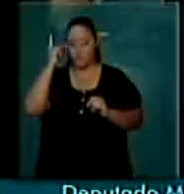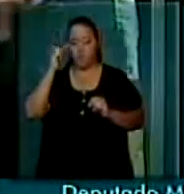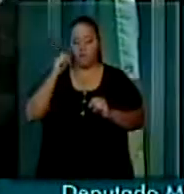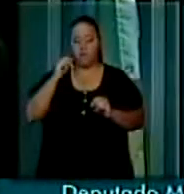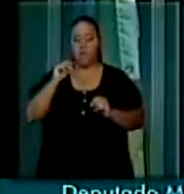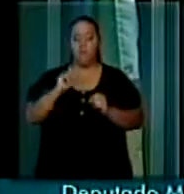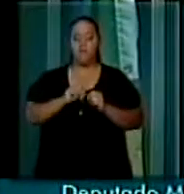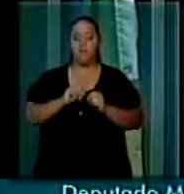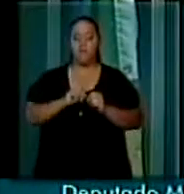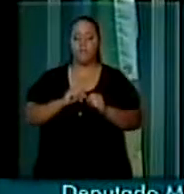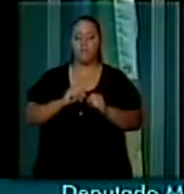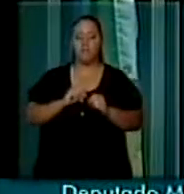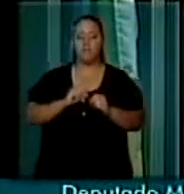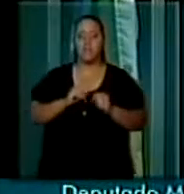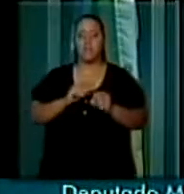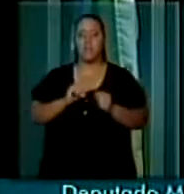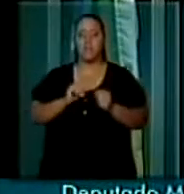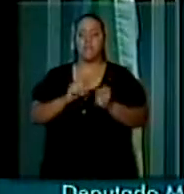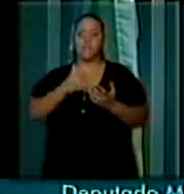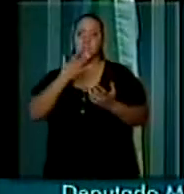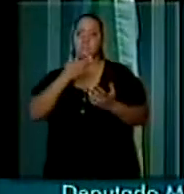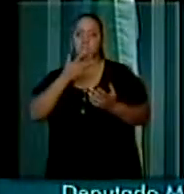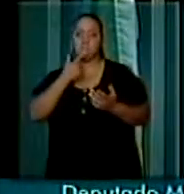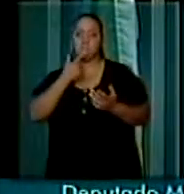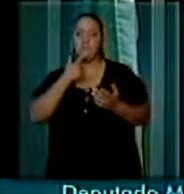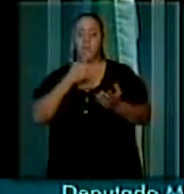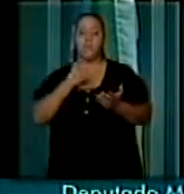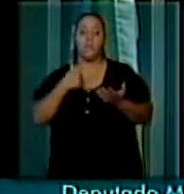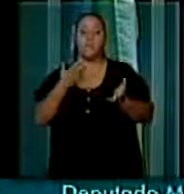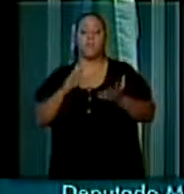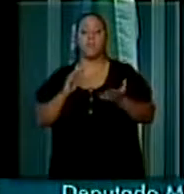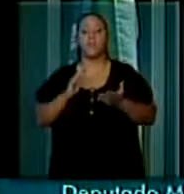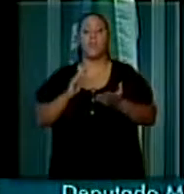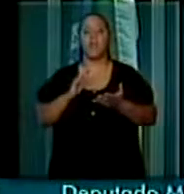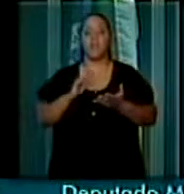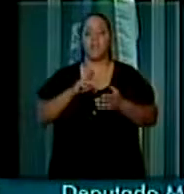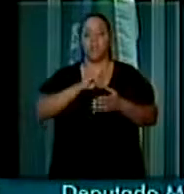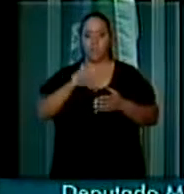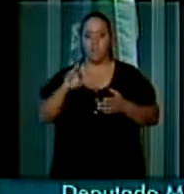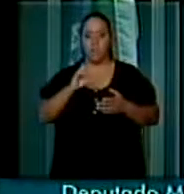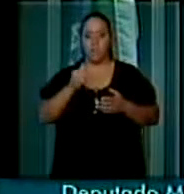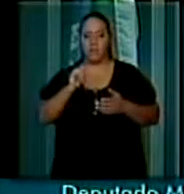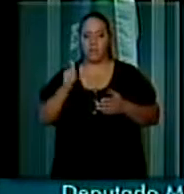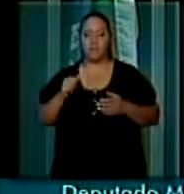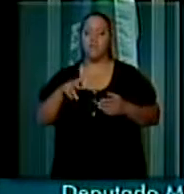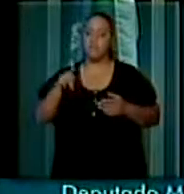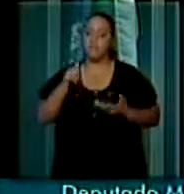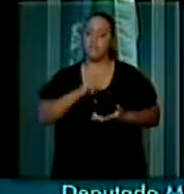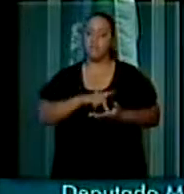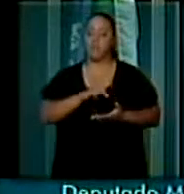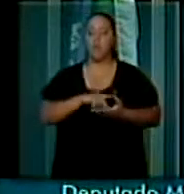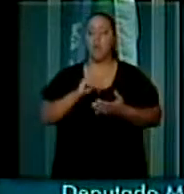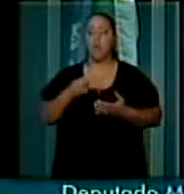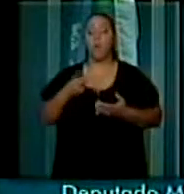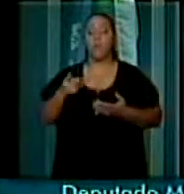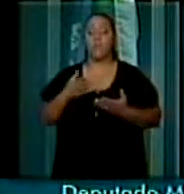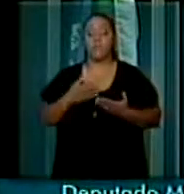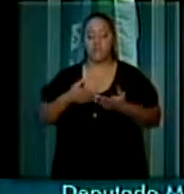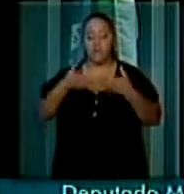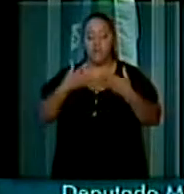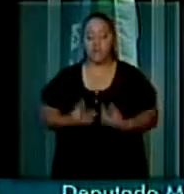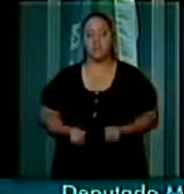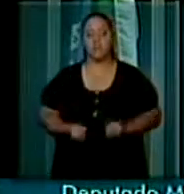foge de uma cassação, renuncia ao mandato para fugir da cassação, que ele realmente, ou ele enfrenta